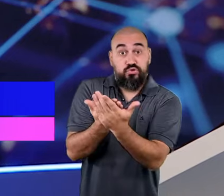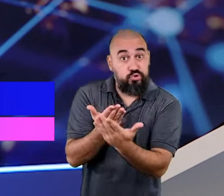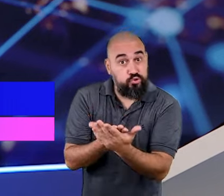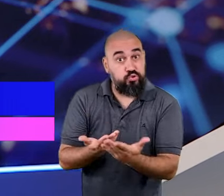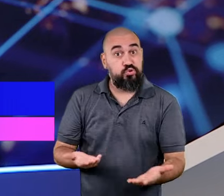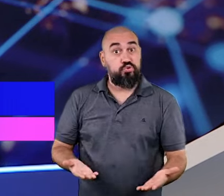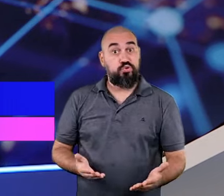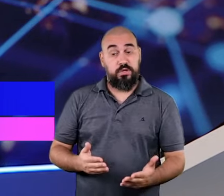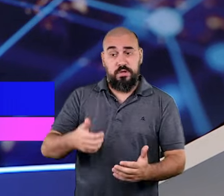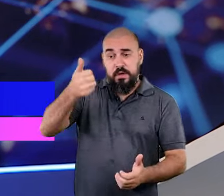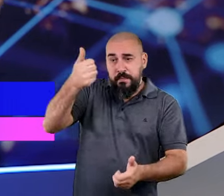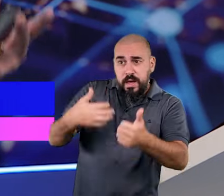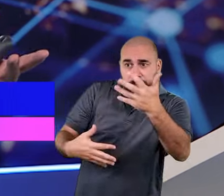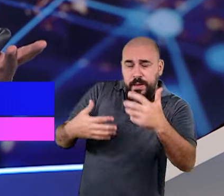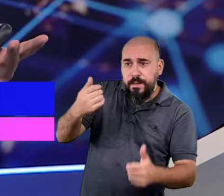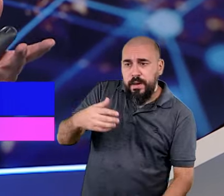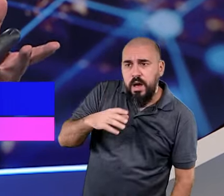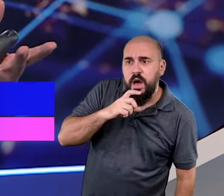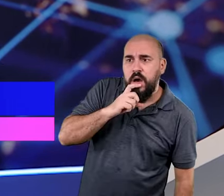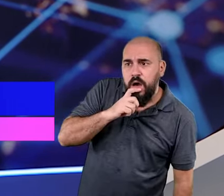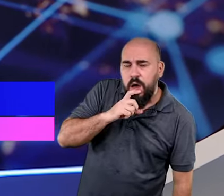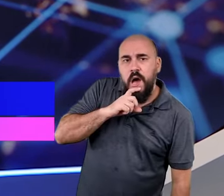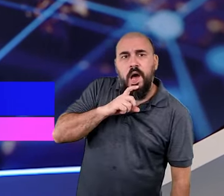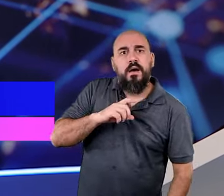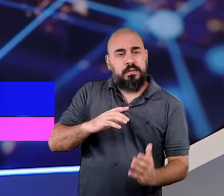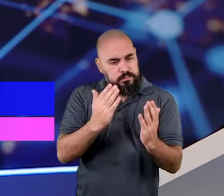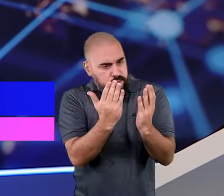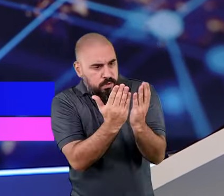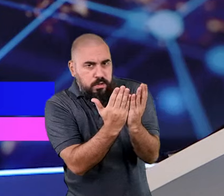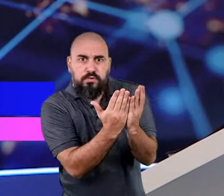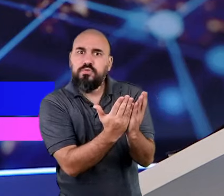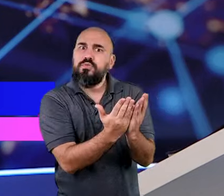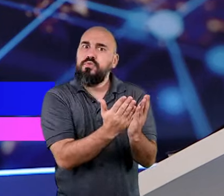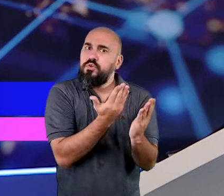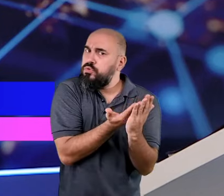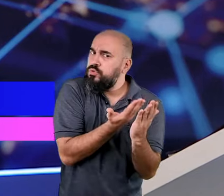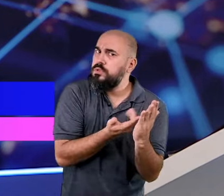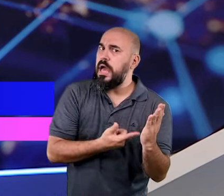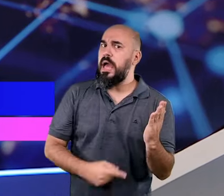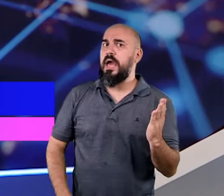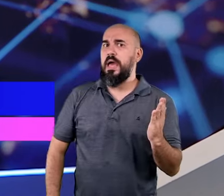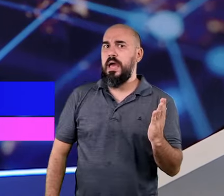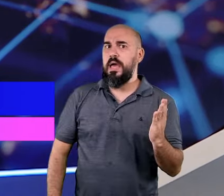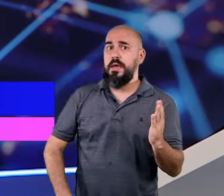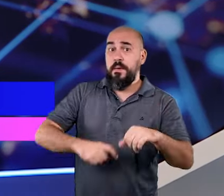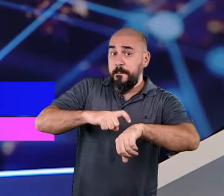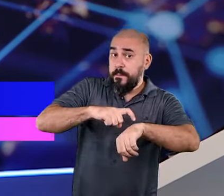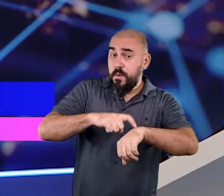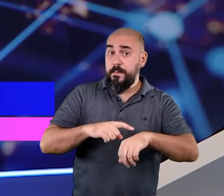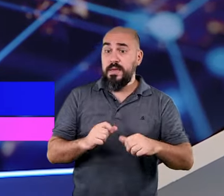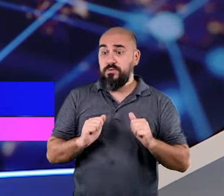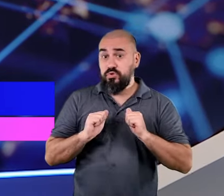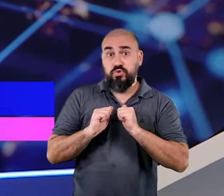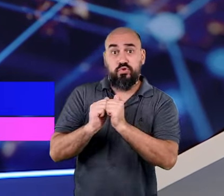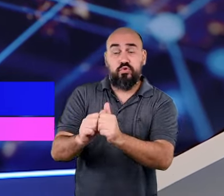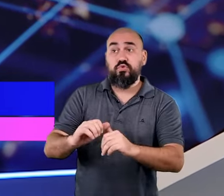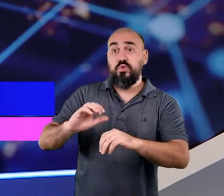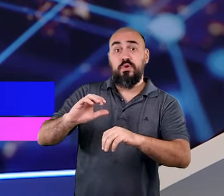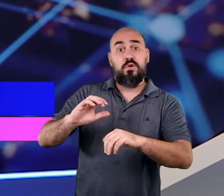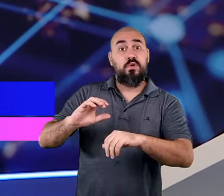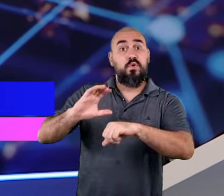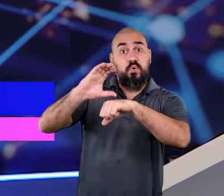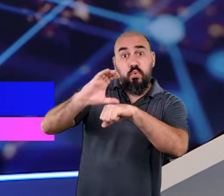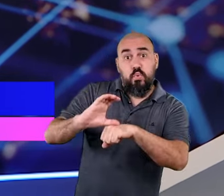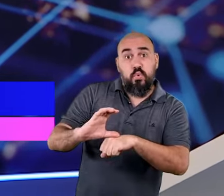um culto, participe da escola bíblica, participe dos momentos de